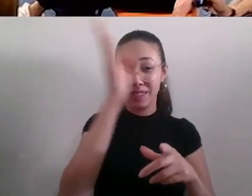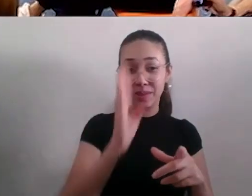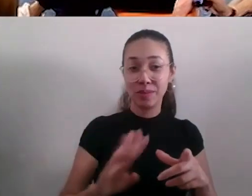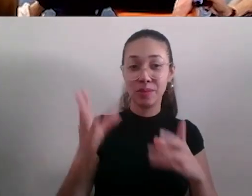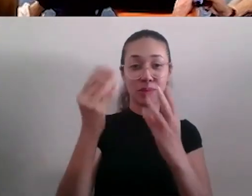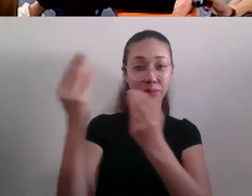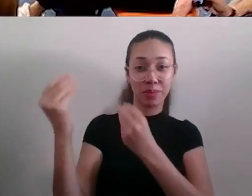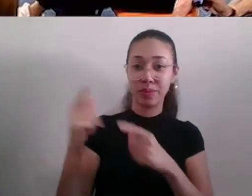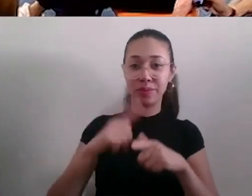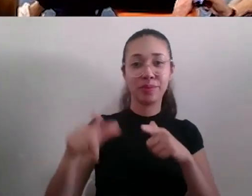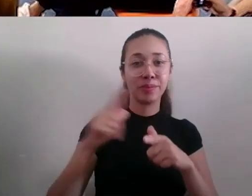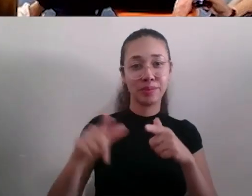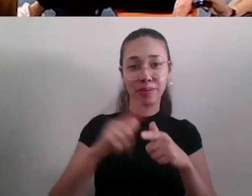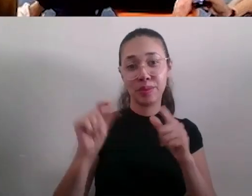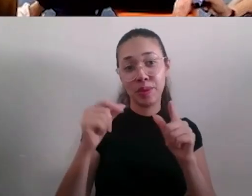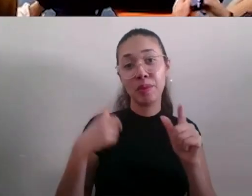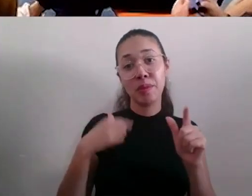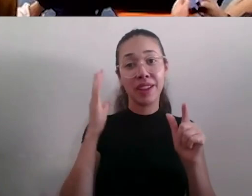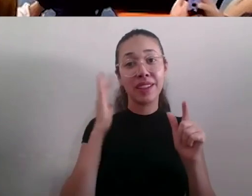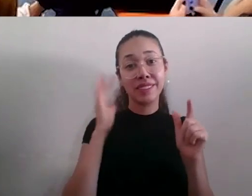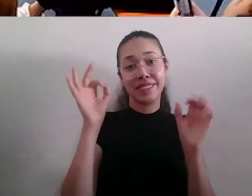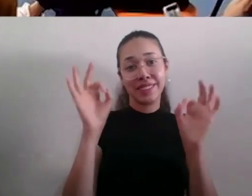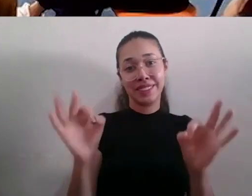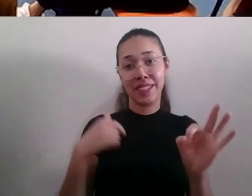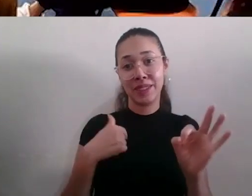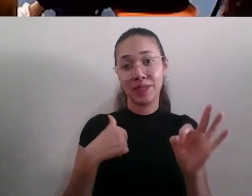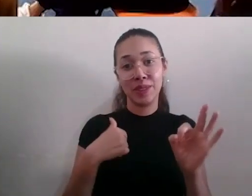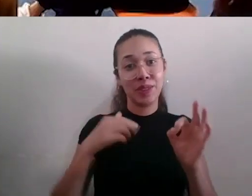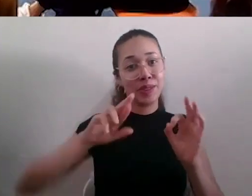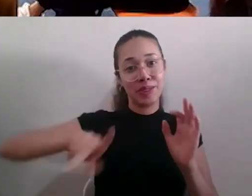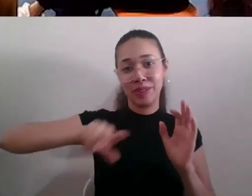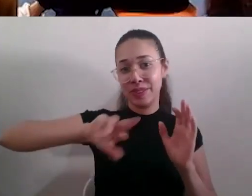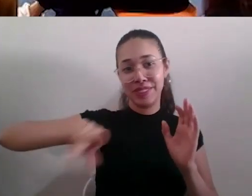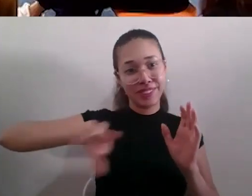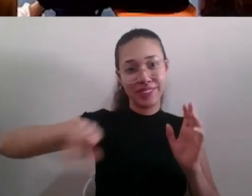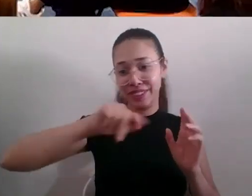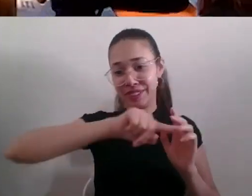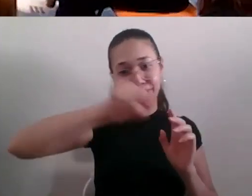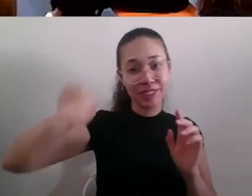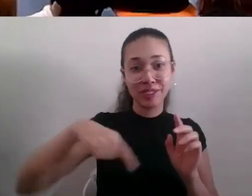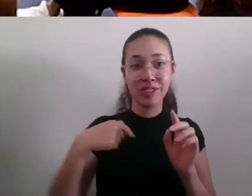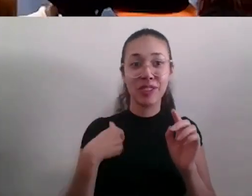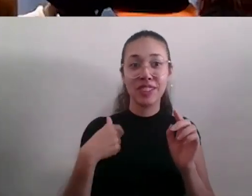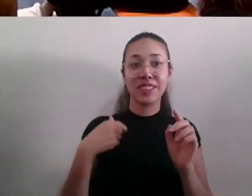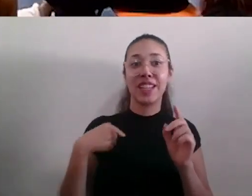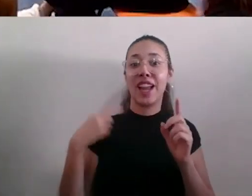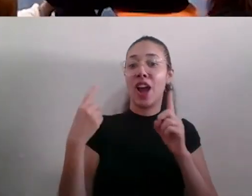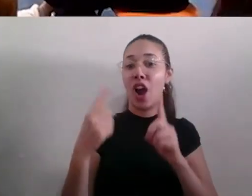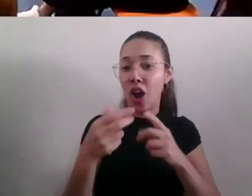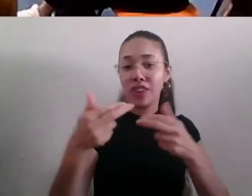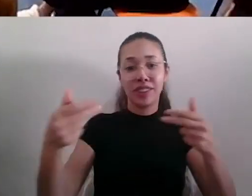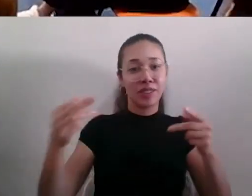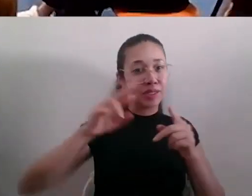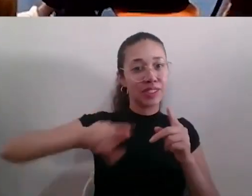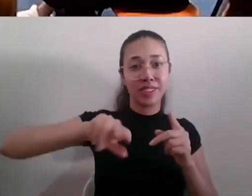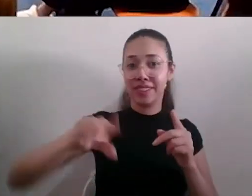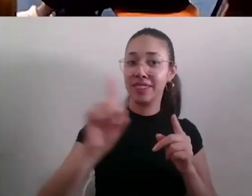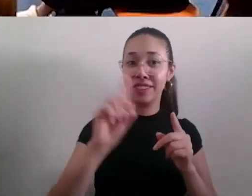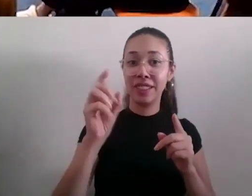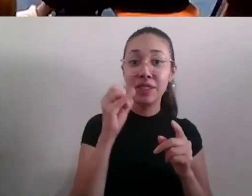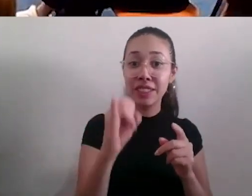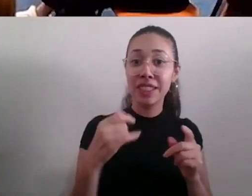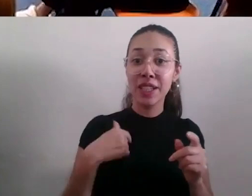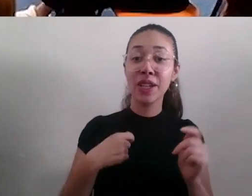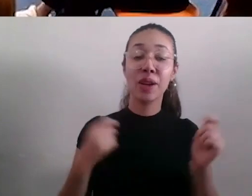mim, obviamente, eu não quero ter nada a ver com vocês, nunca na minha vida. Se eu puder passar a vida